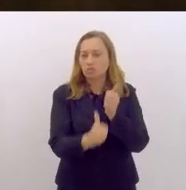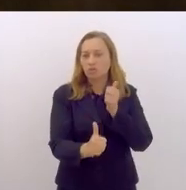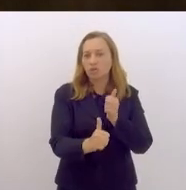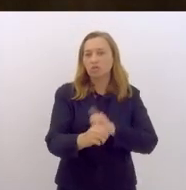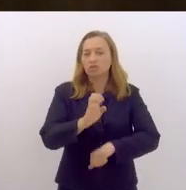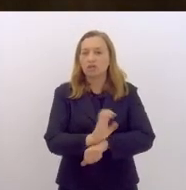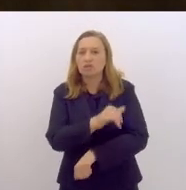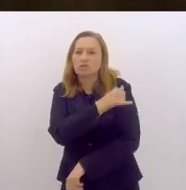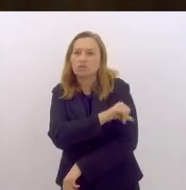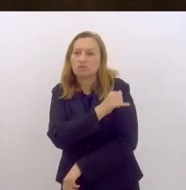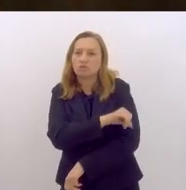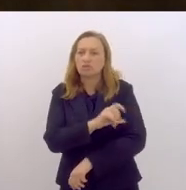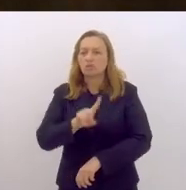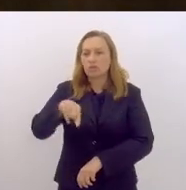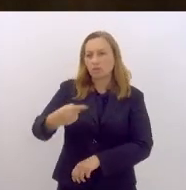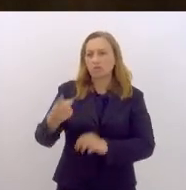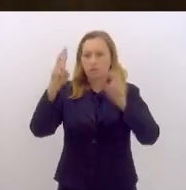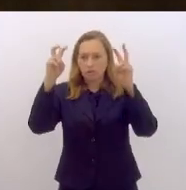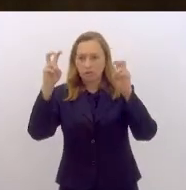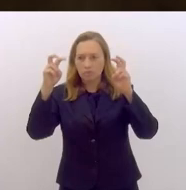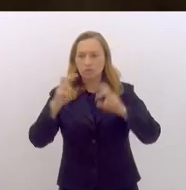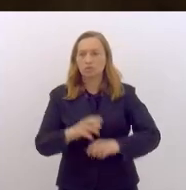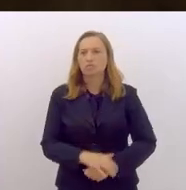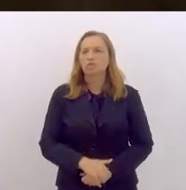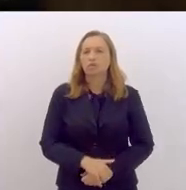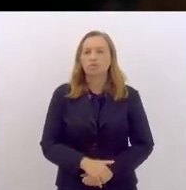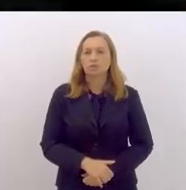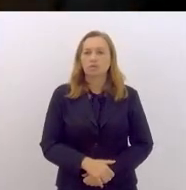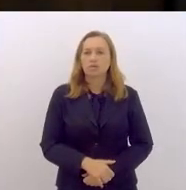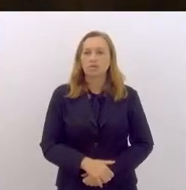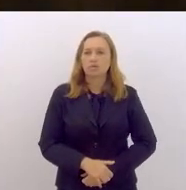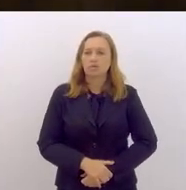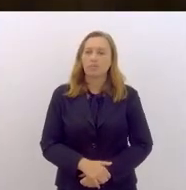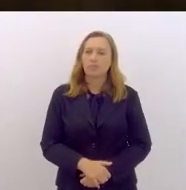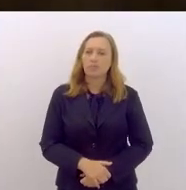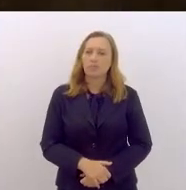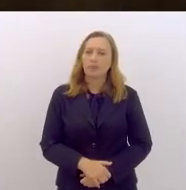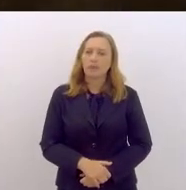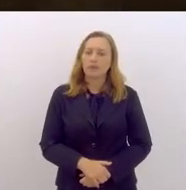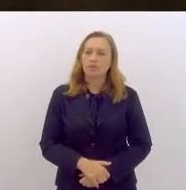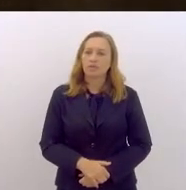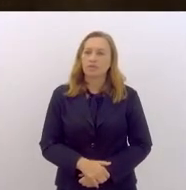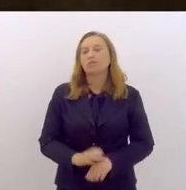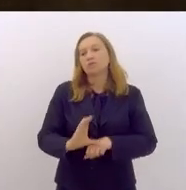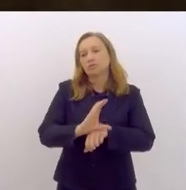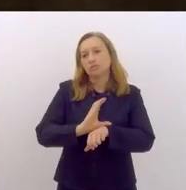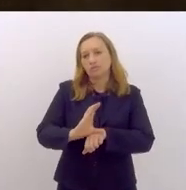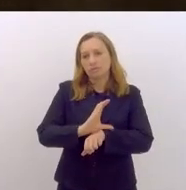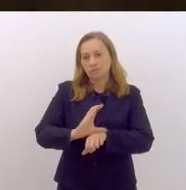de Janeiro e dá outras providências. O parecer é pela